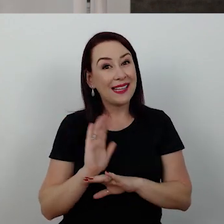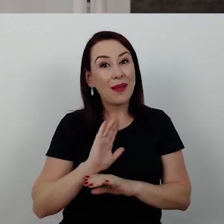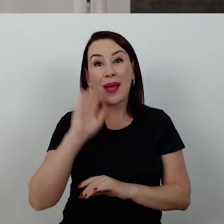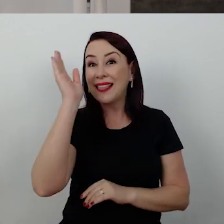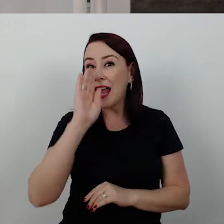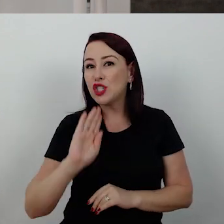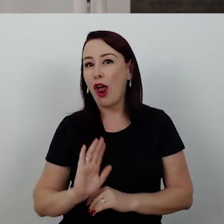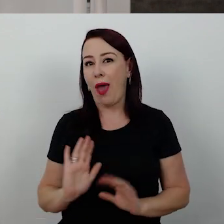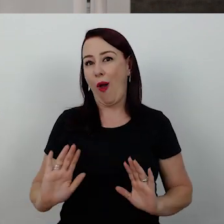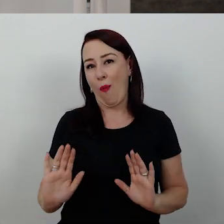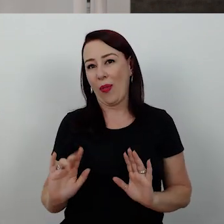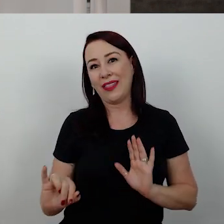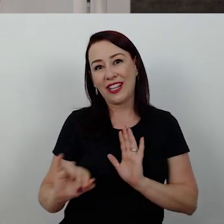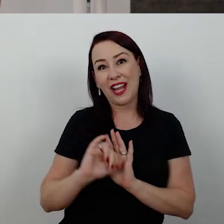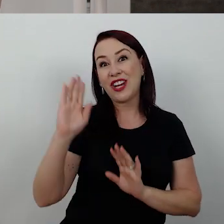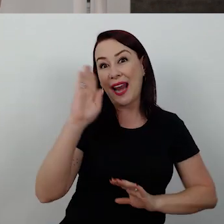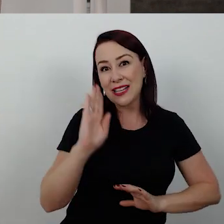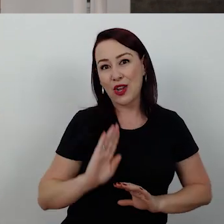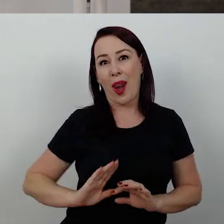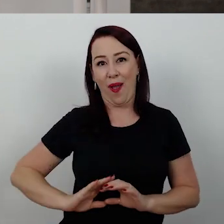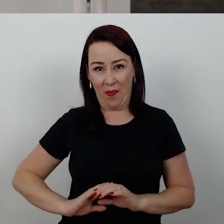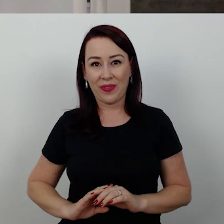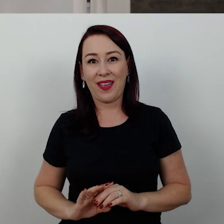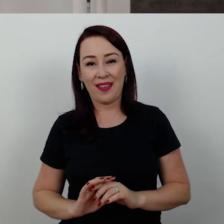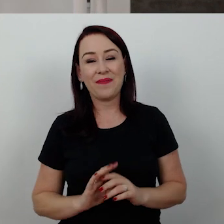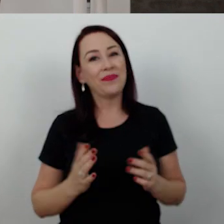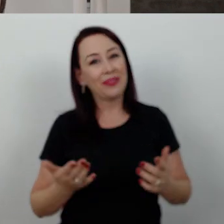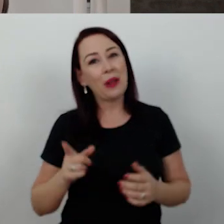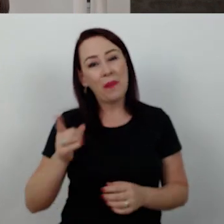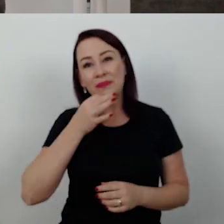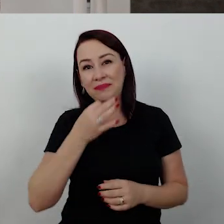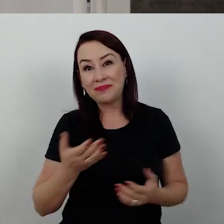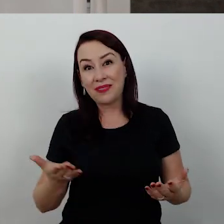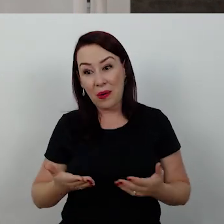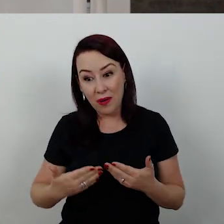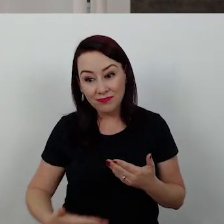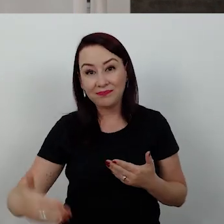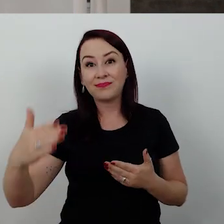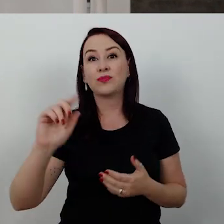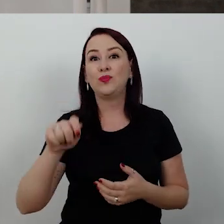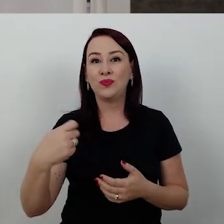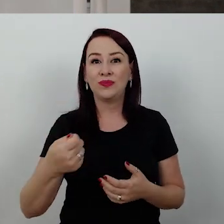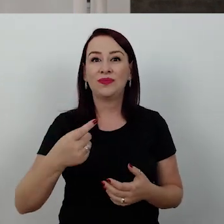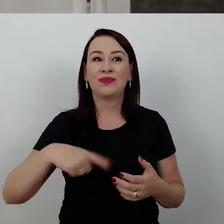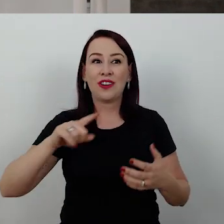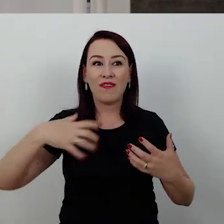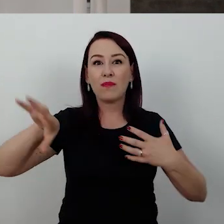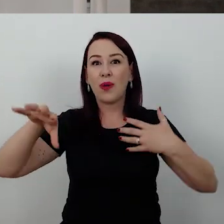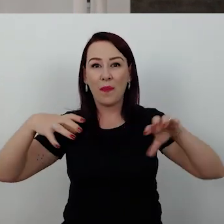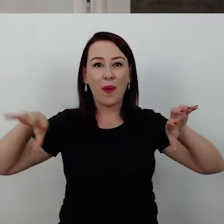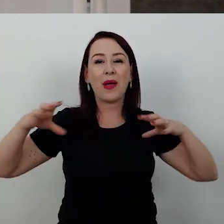né? A gente fala de cinema regional, mas isso é cinema nacional. Então, eu acho que o que vai acontecer com isso, essa